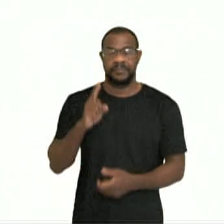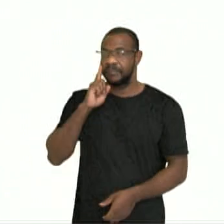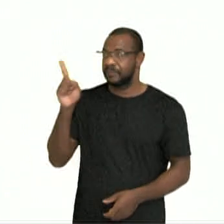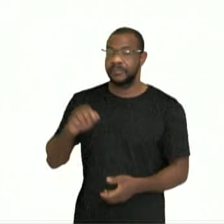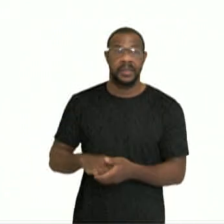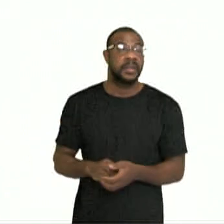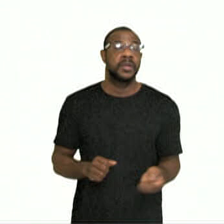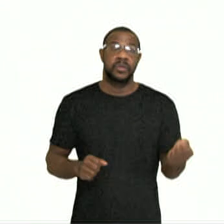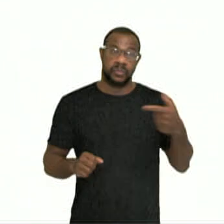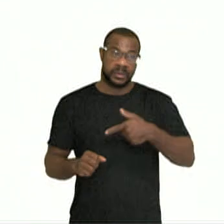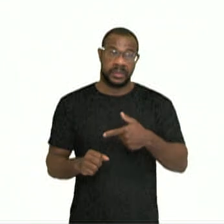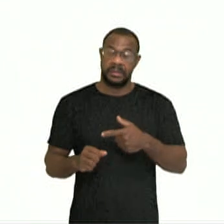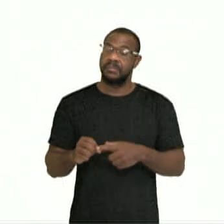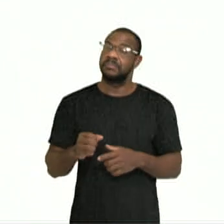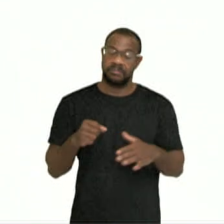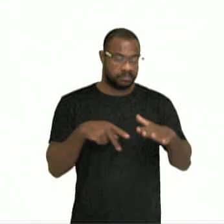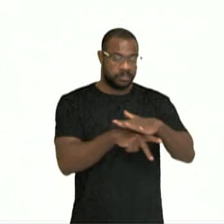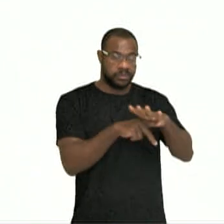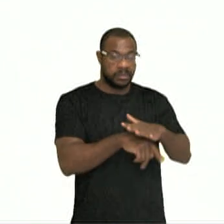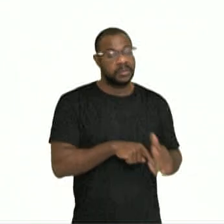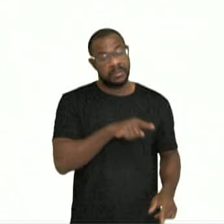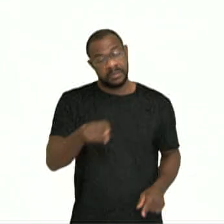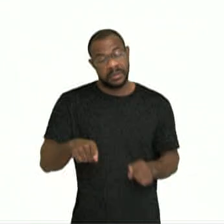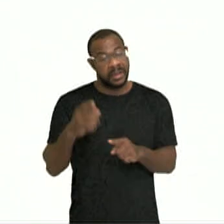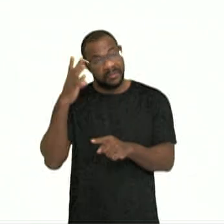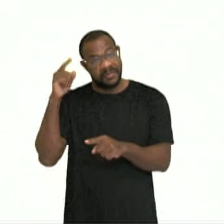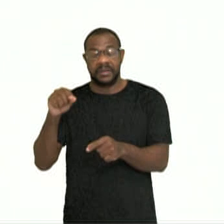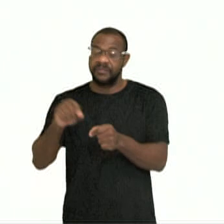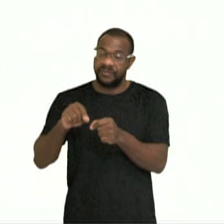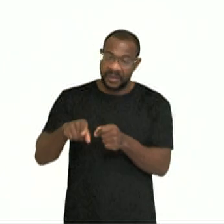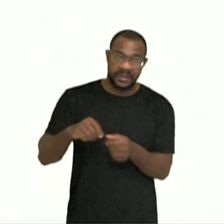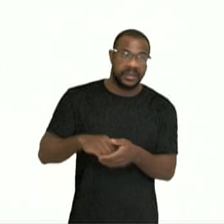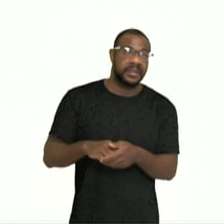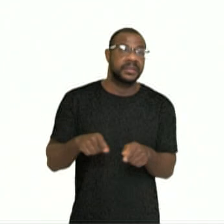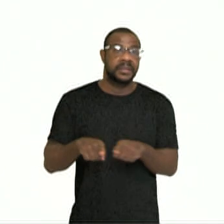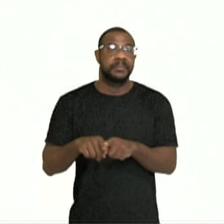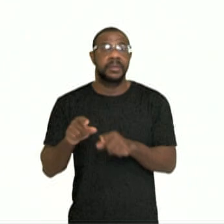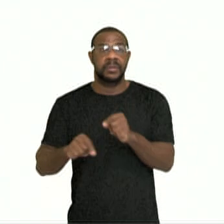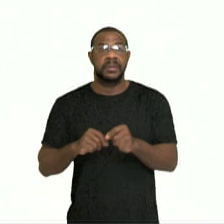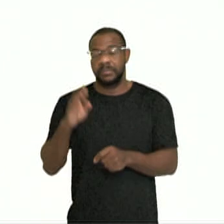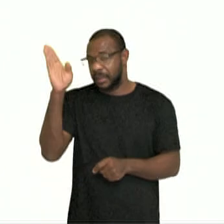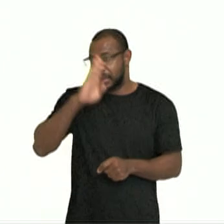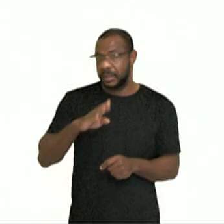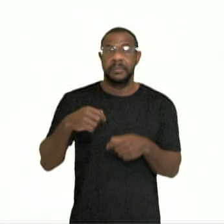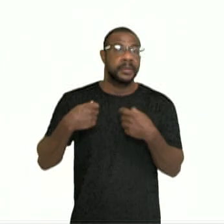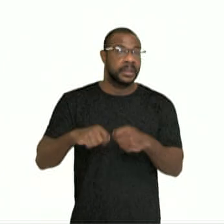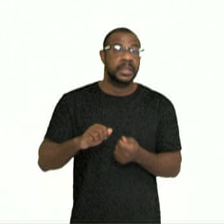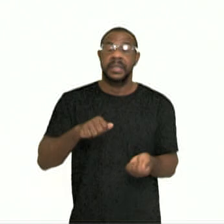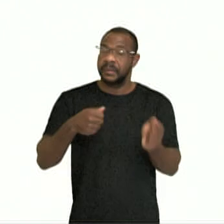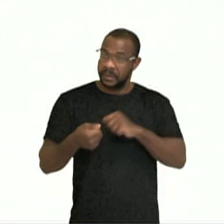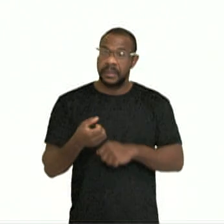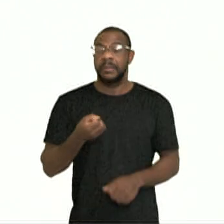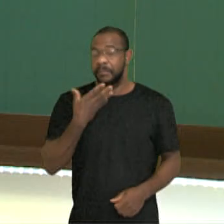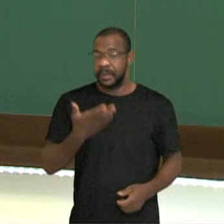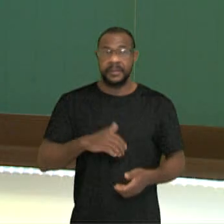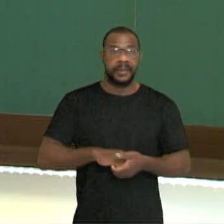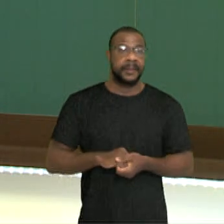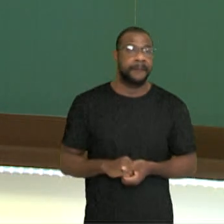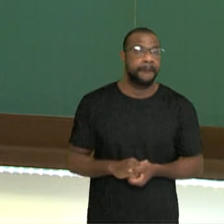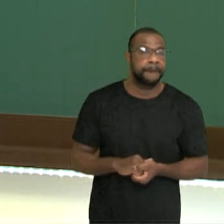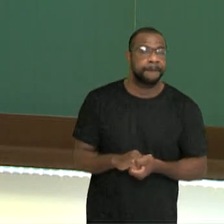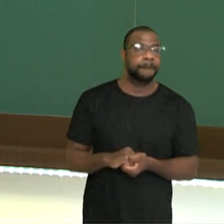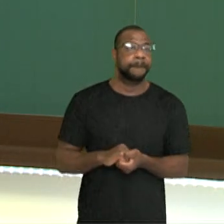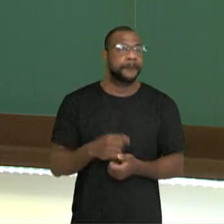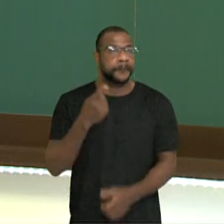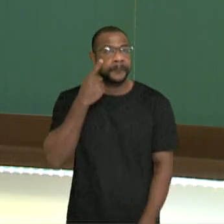um investimento bastante fácil de ser feito e que o brasileiro está se adaptando bastante. Então, vamos lá, vamos